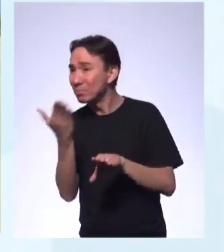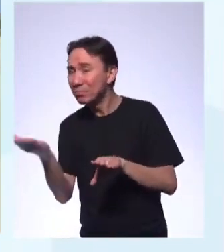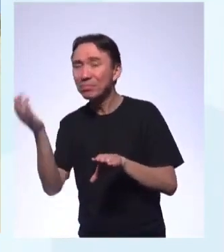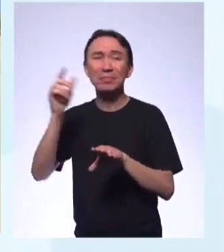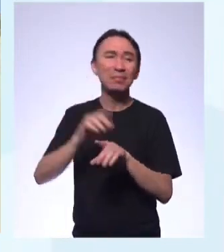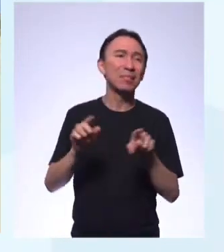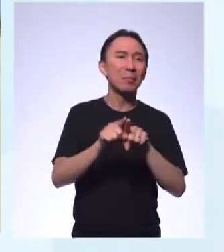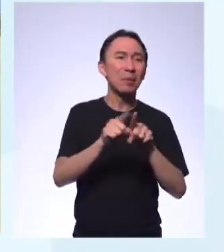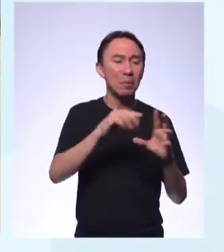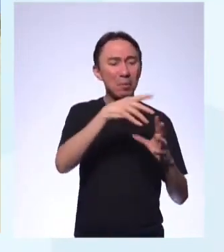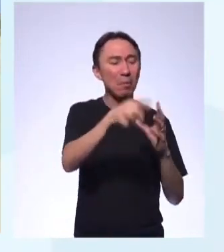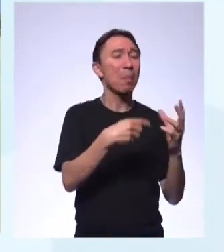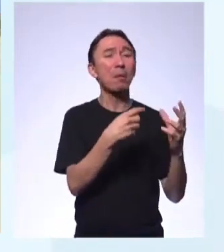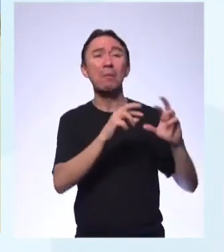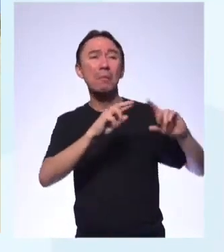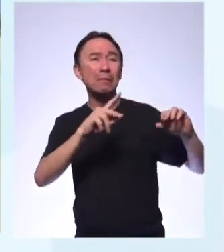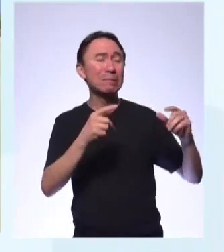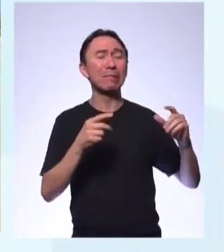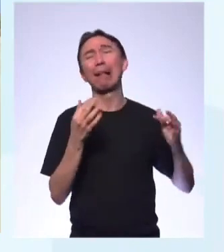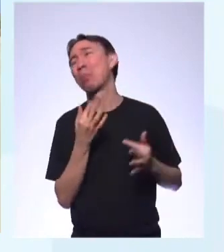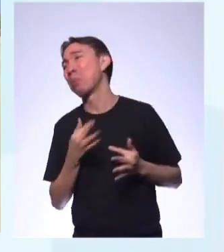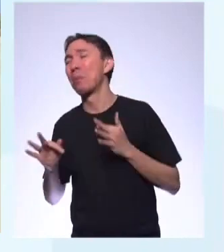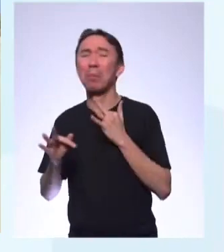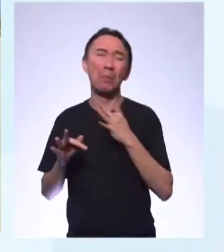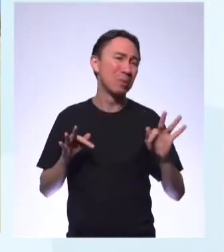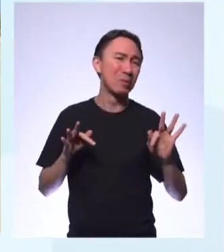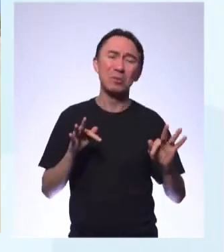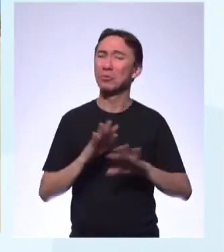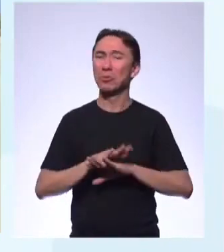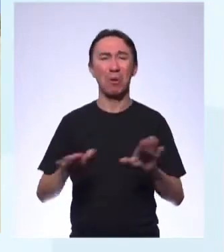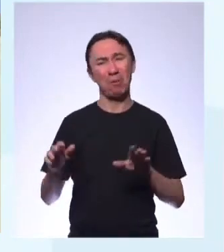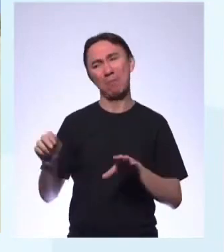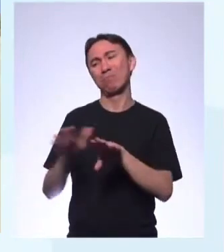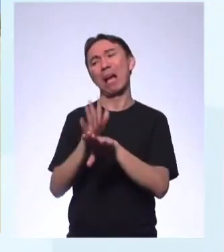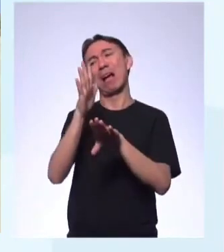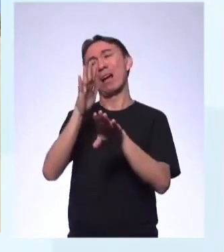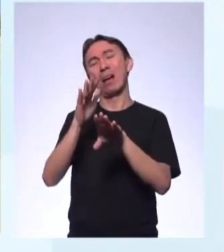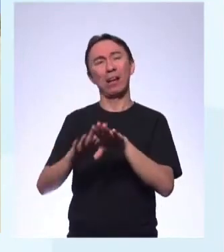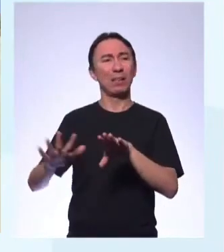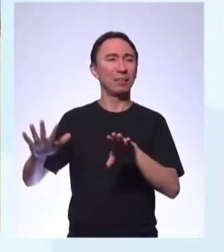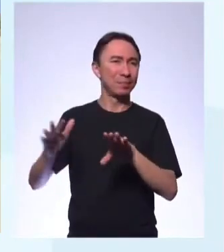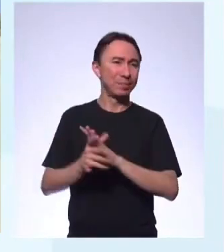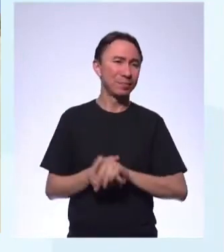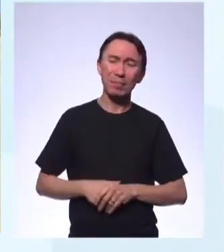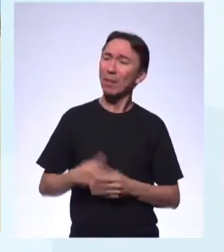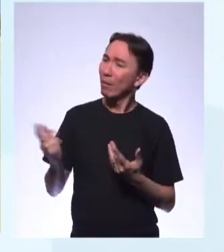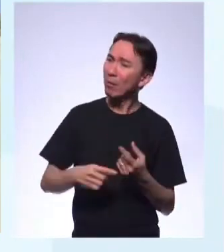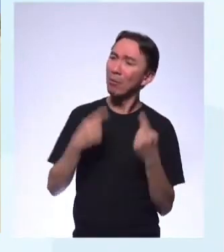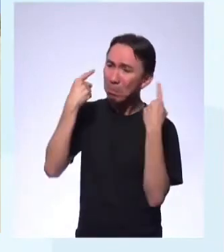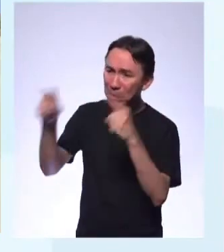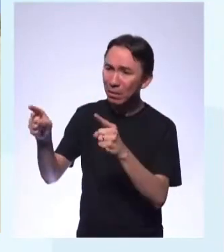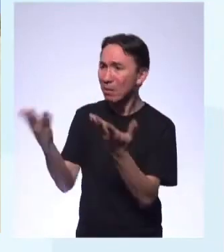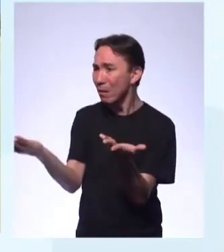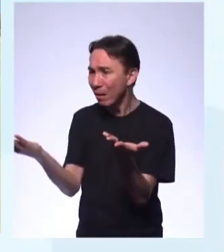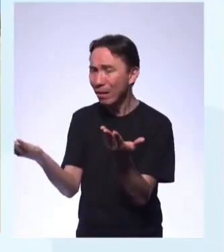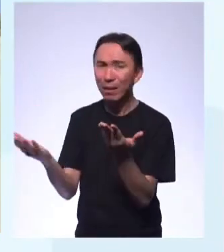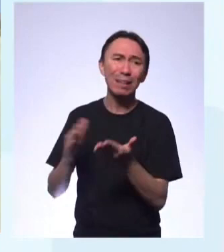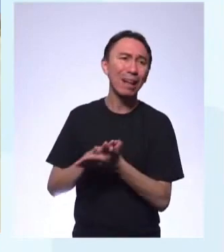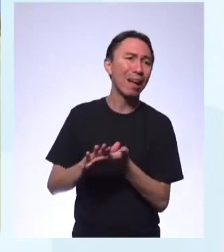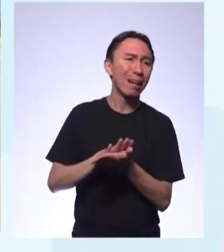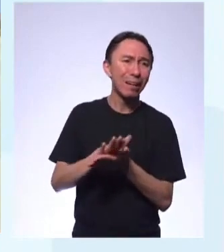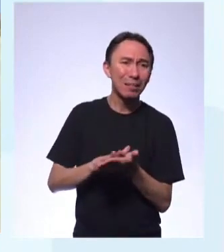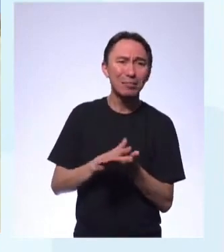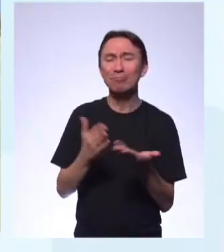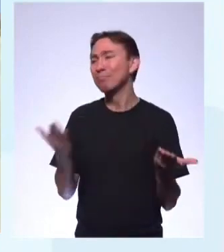bocas do mundo a mim, só me vêm dores e pragas, ó mar. Que mal te fiz, ó mar? Ó mar,